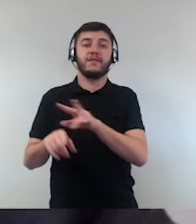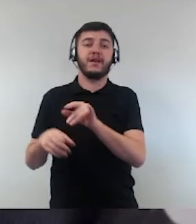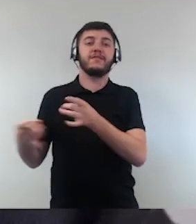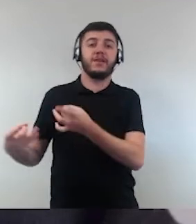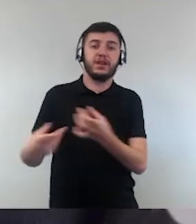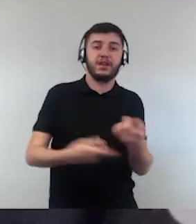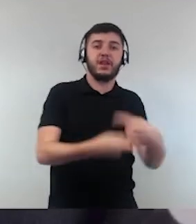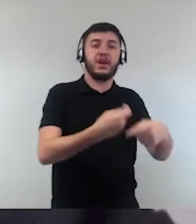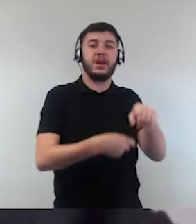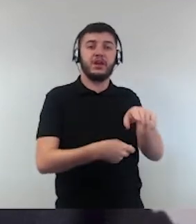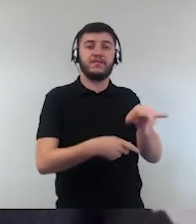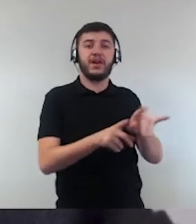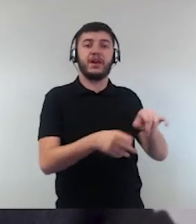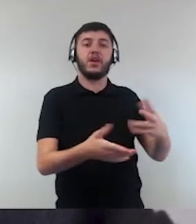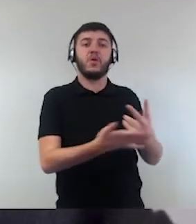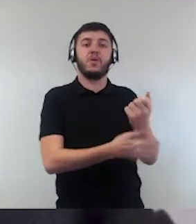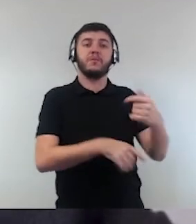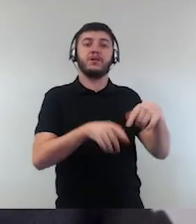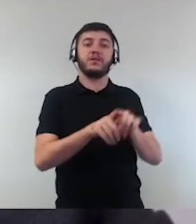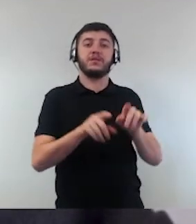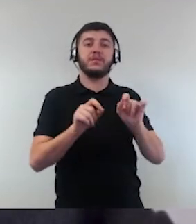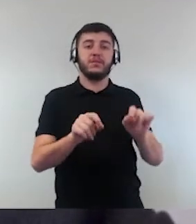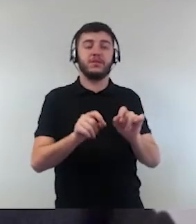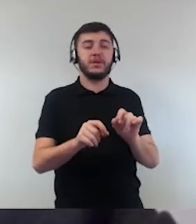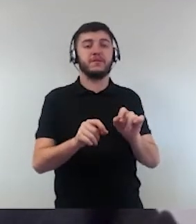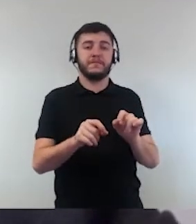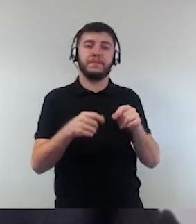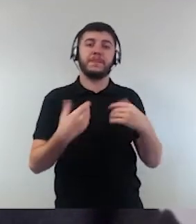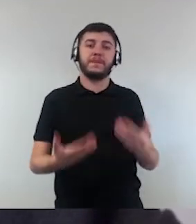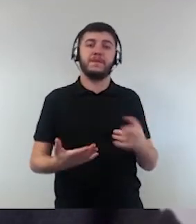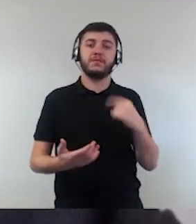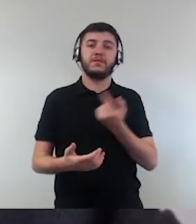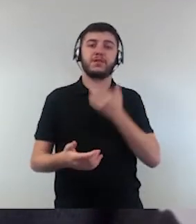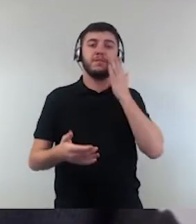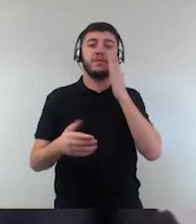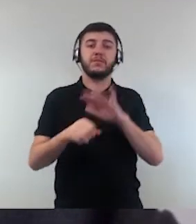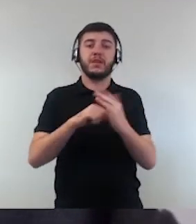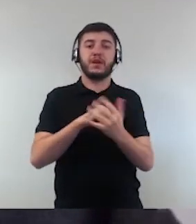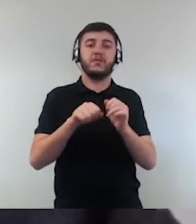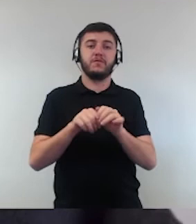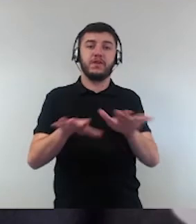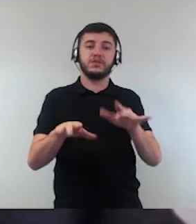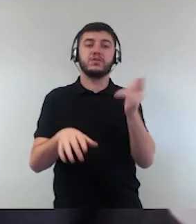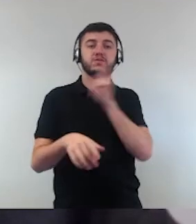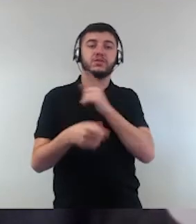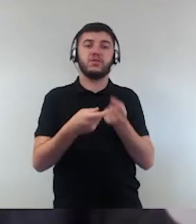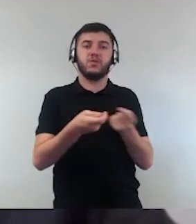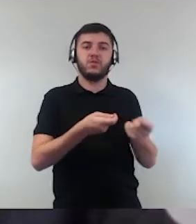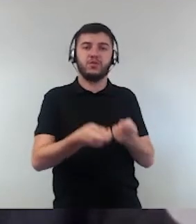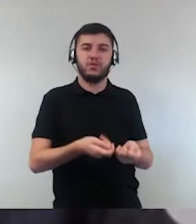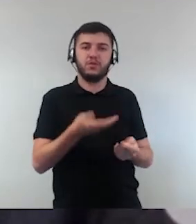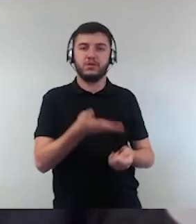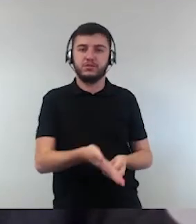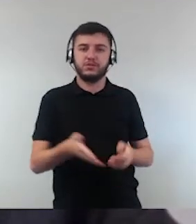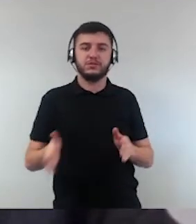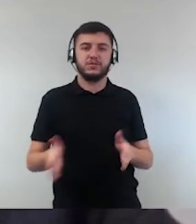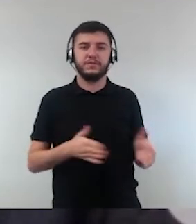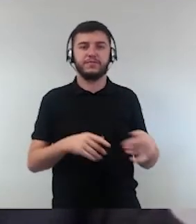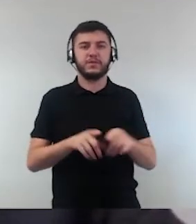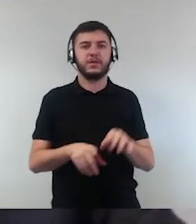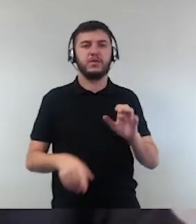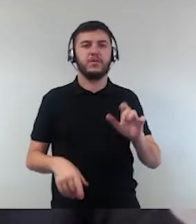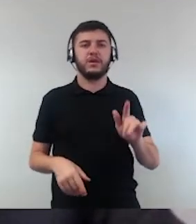absurdo. Então, para equilibrar isso, foi criada essa conta Covid. E aí eu digo, e o ACL? O ACL é um problema, pessoal,